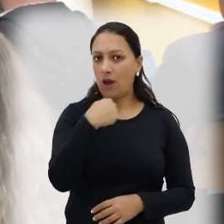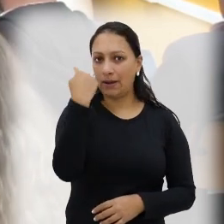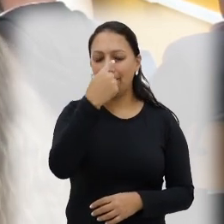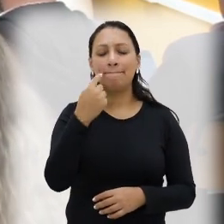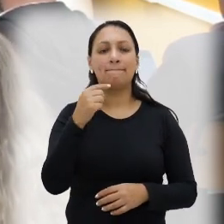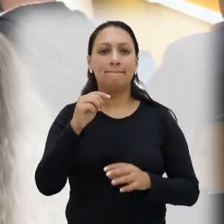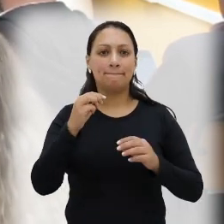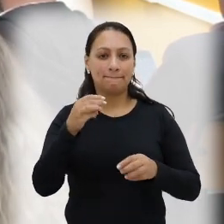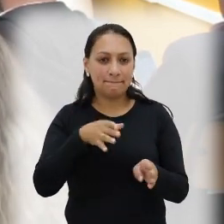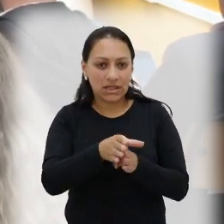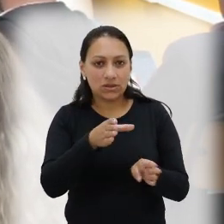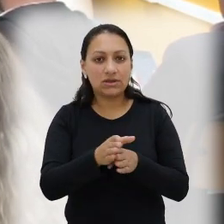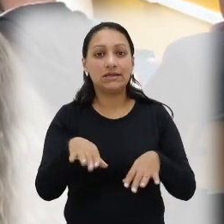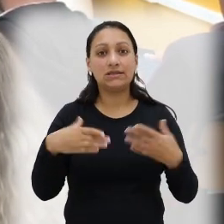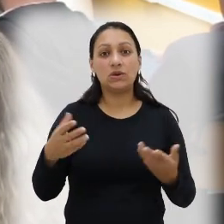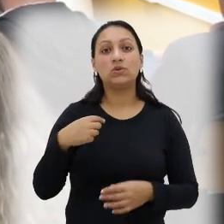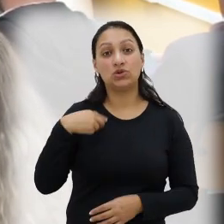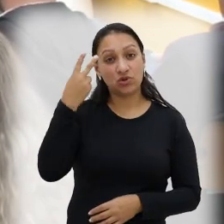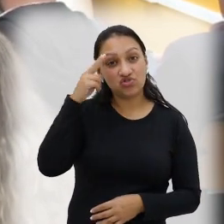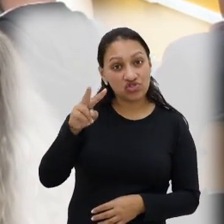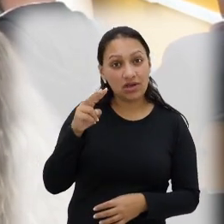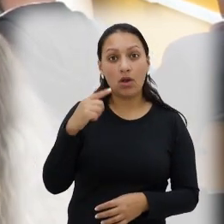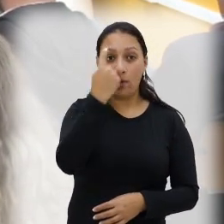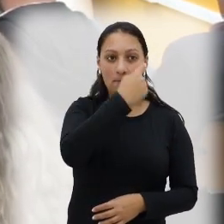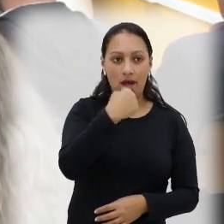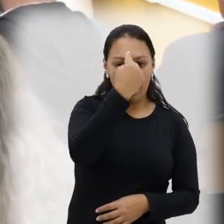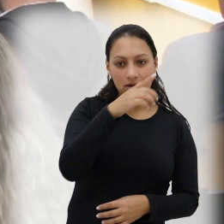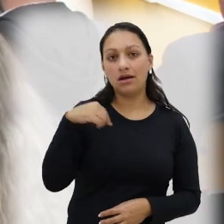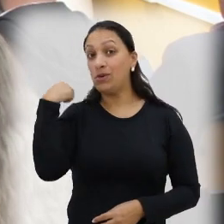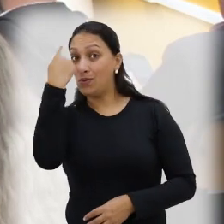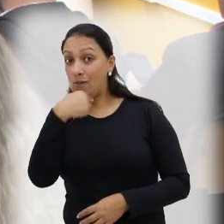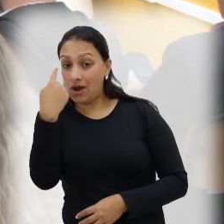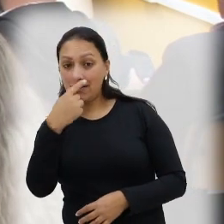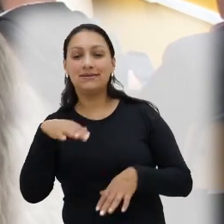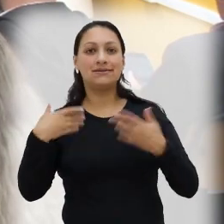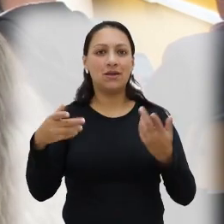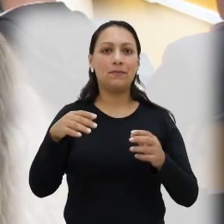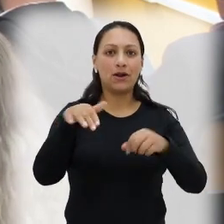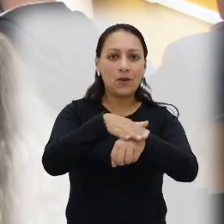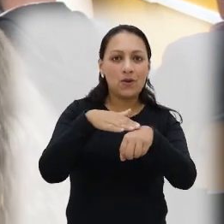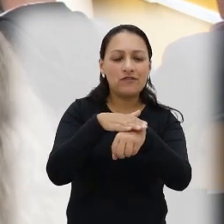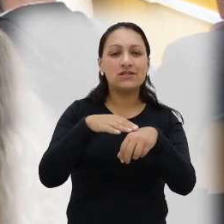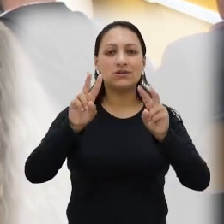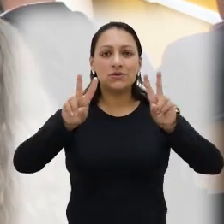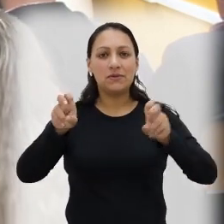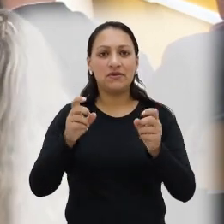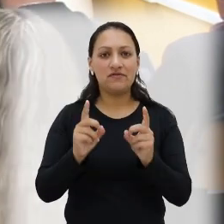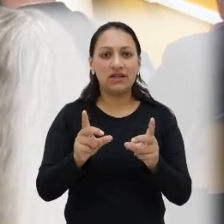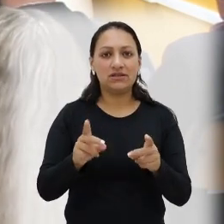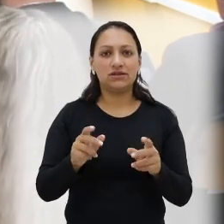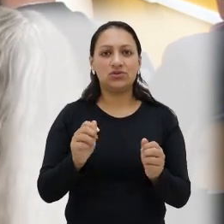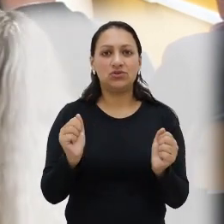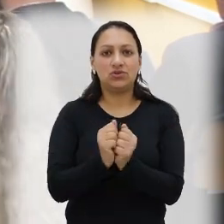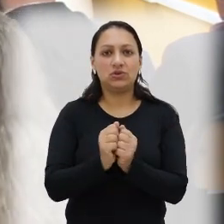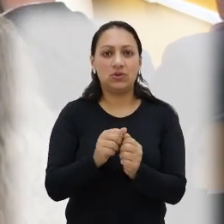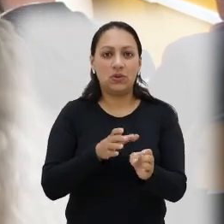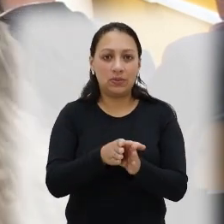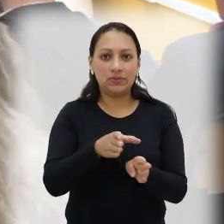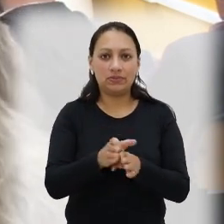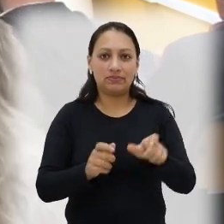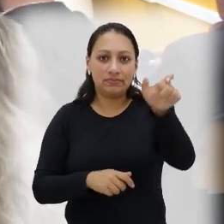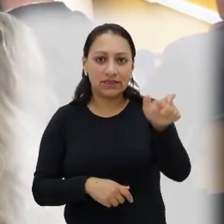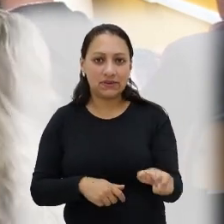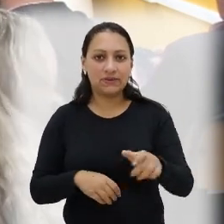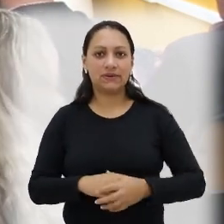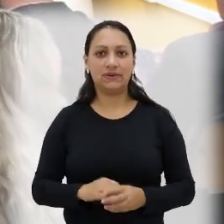Então, são 2 dias que vocês vão ter 1 hora em cada dia para falar sobre venda com os mentores, ok? E sobre